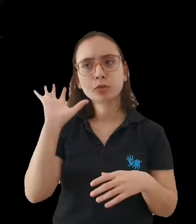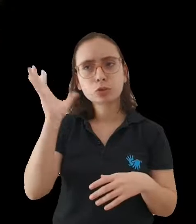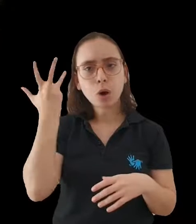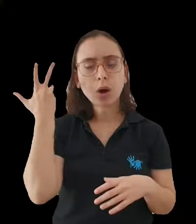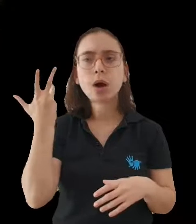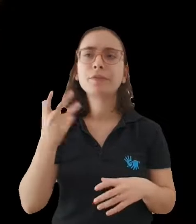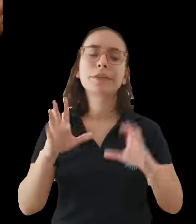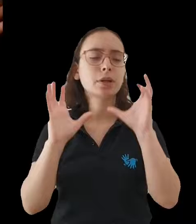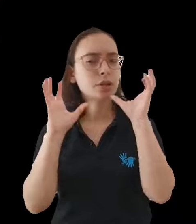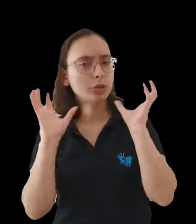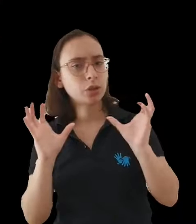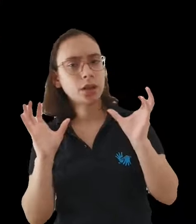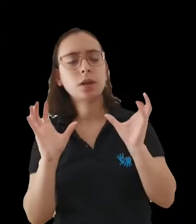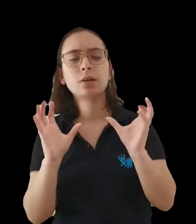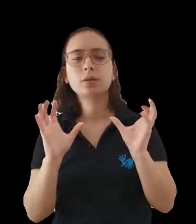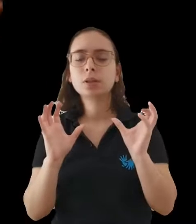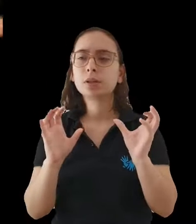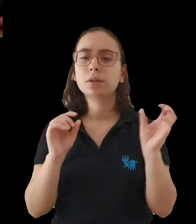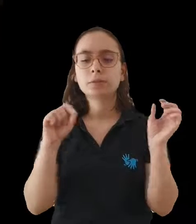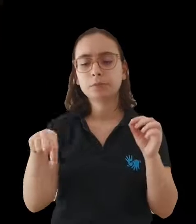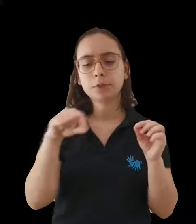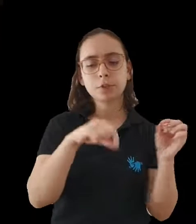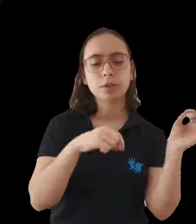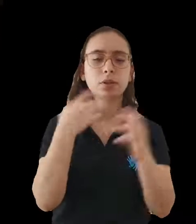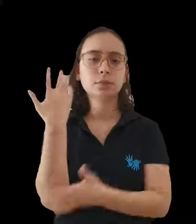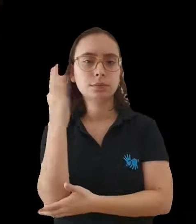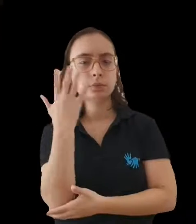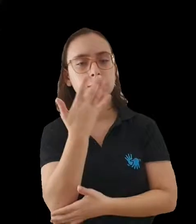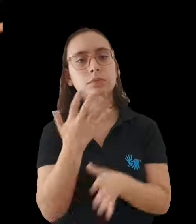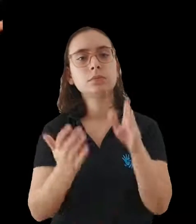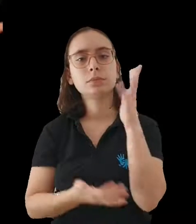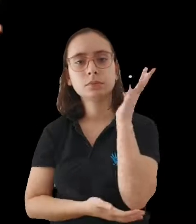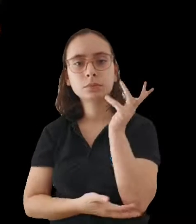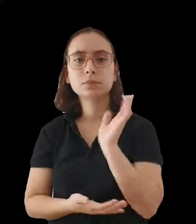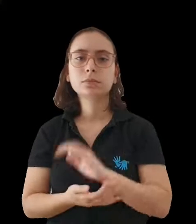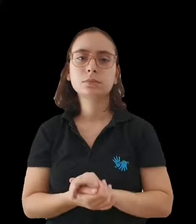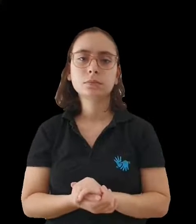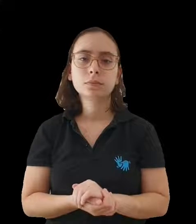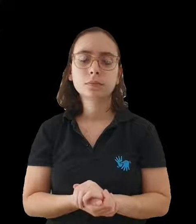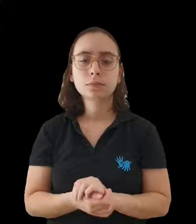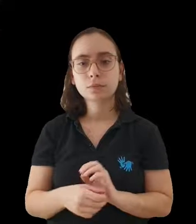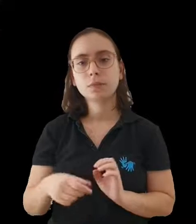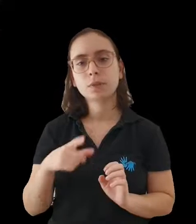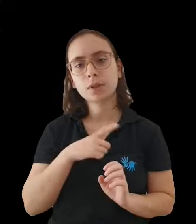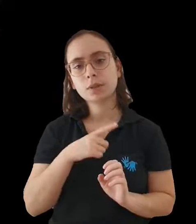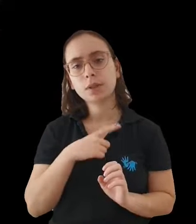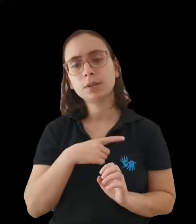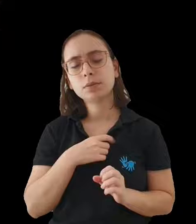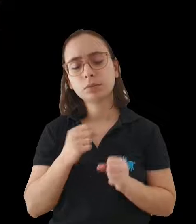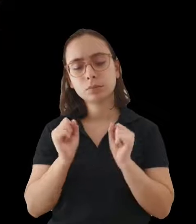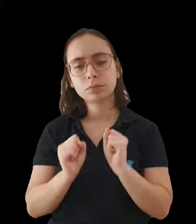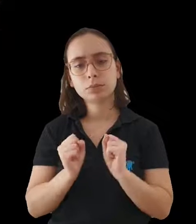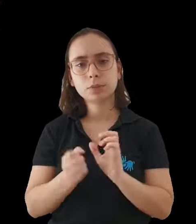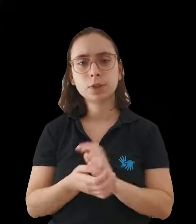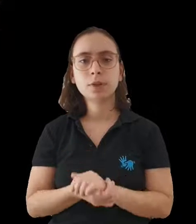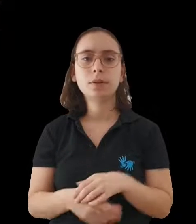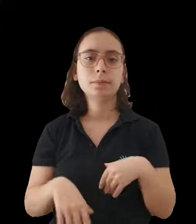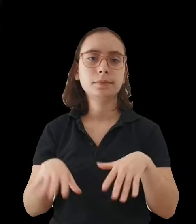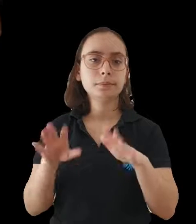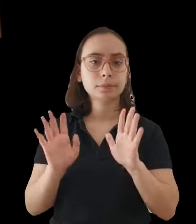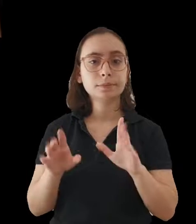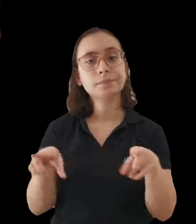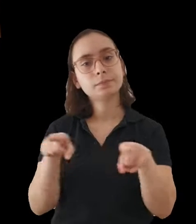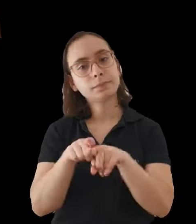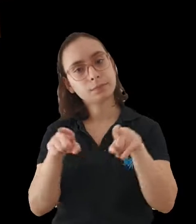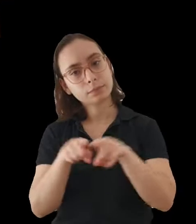lugares para você ir, tem a floresta, né? Então, existe essa possibilidade também. Mas também, quando